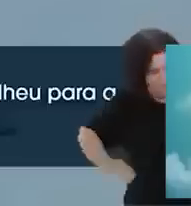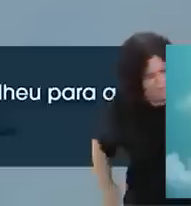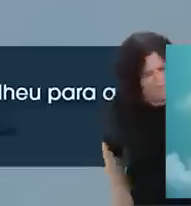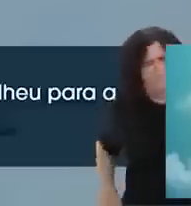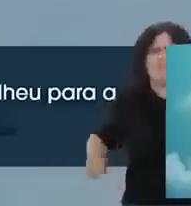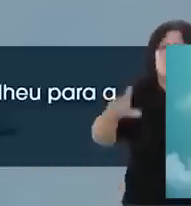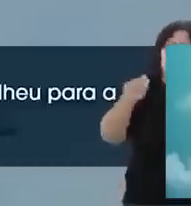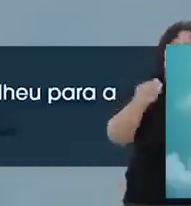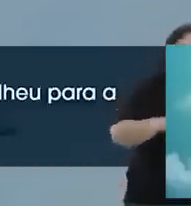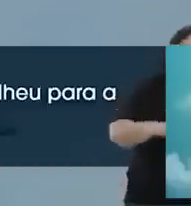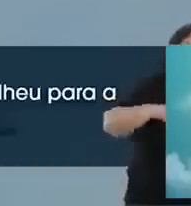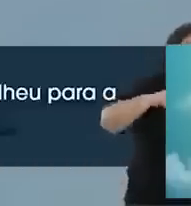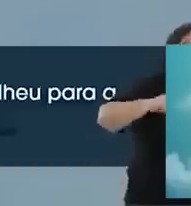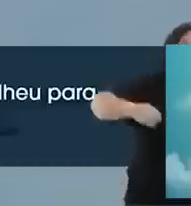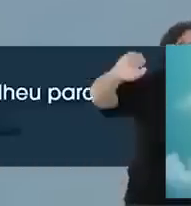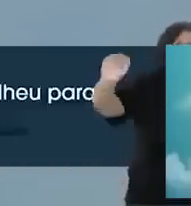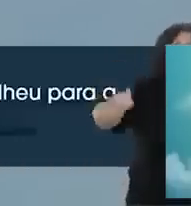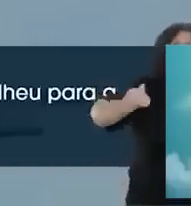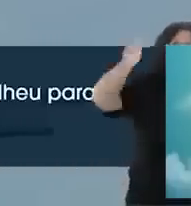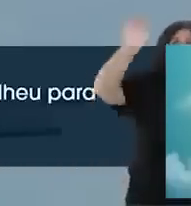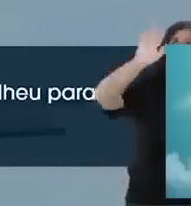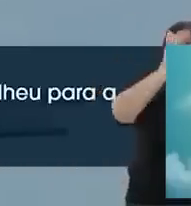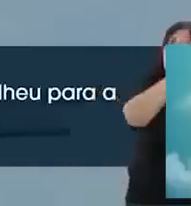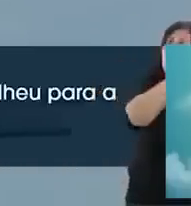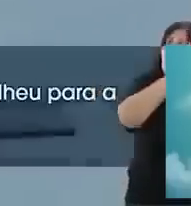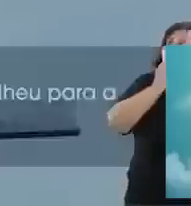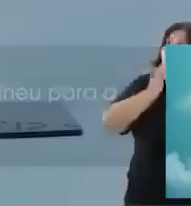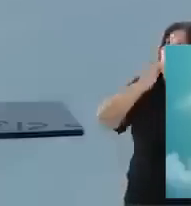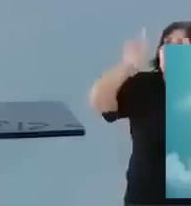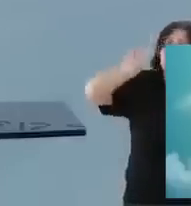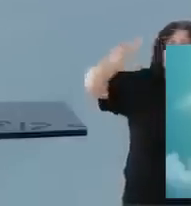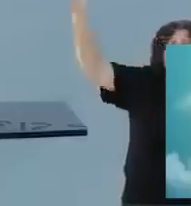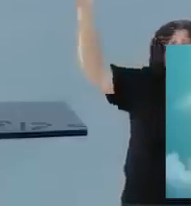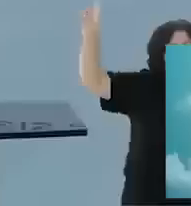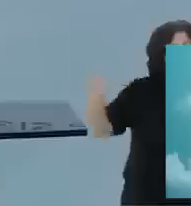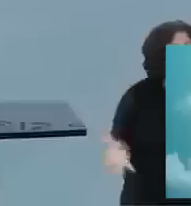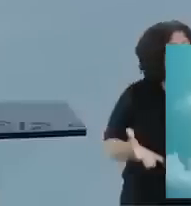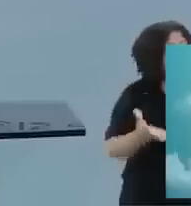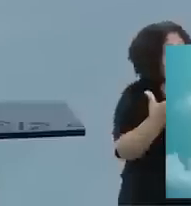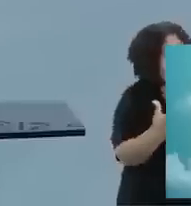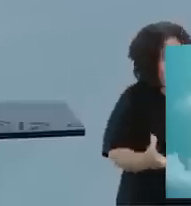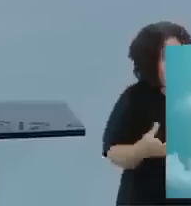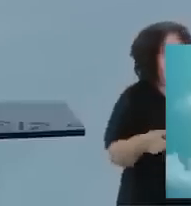de Deus. Aqui é a questão da aceitação.